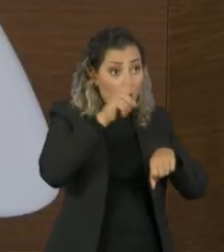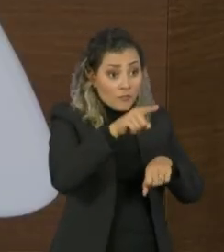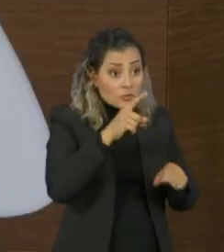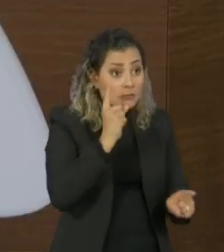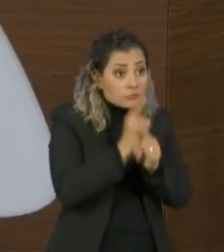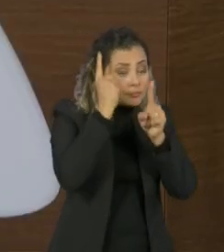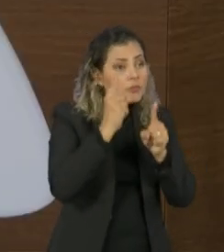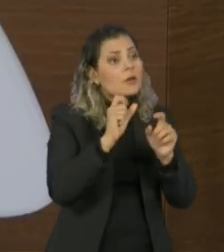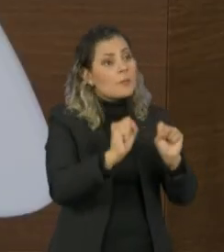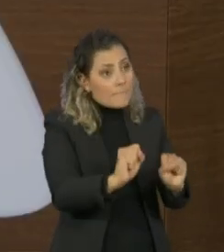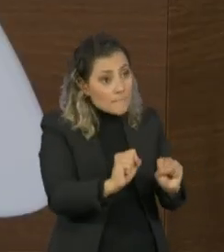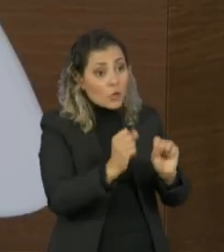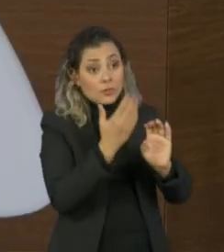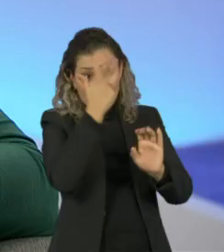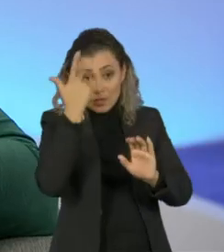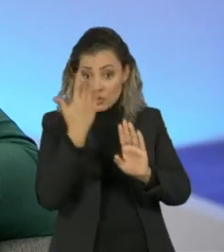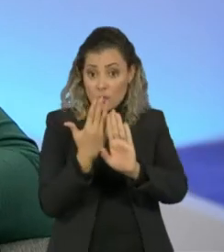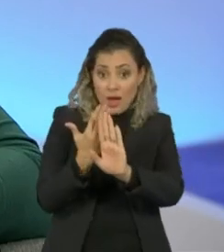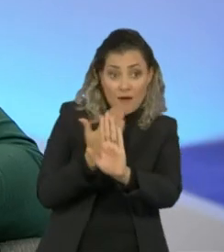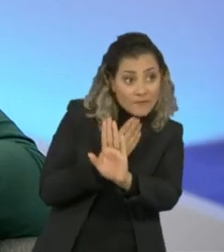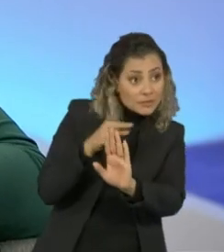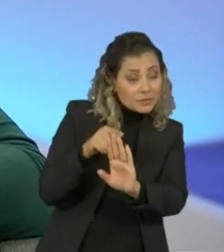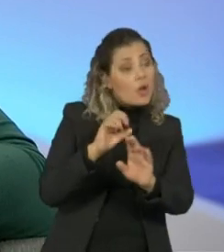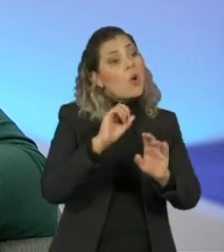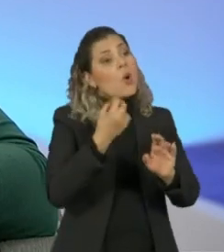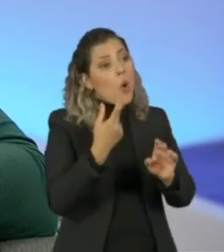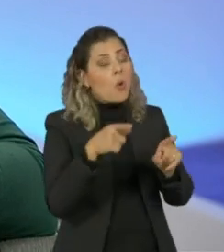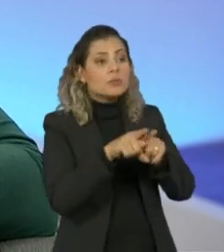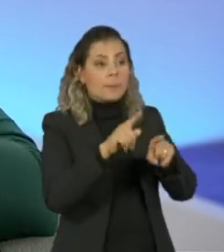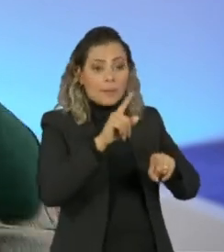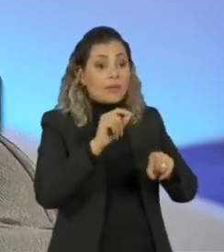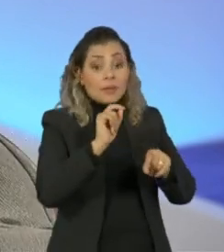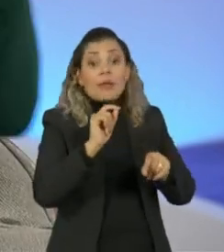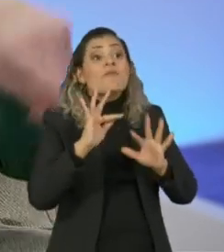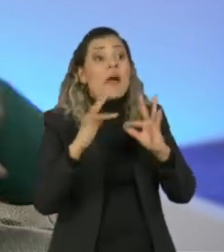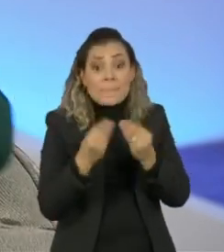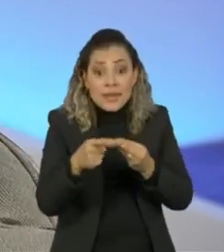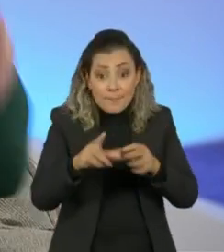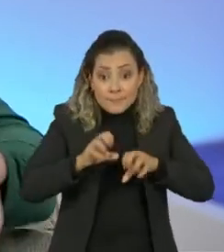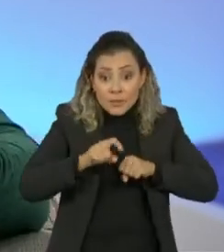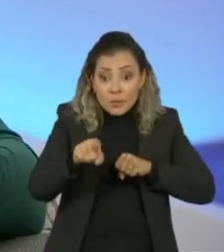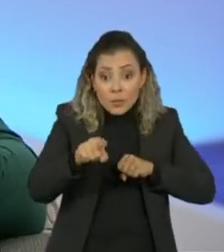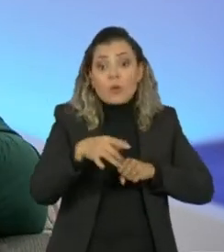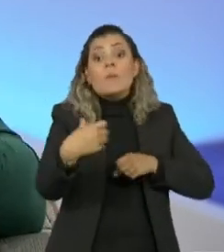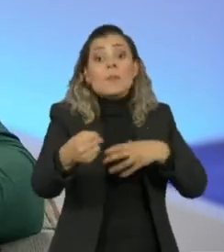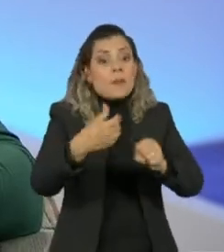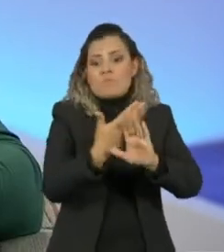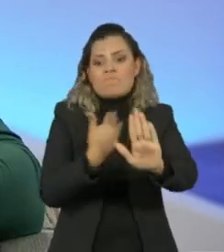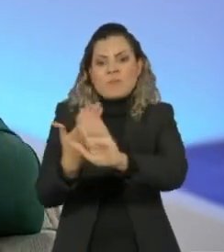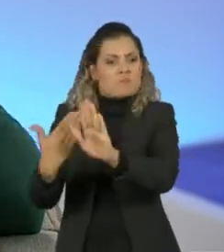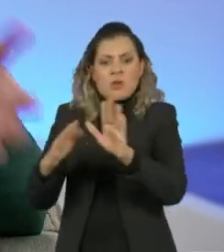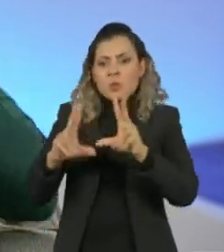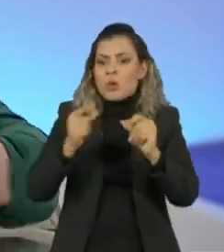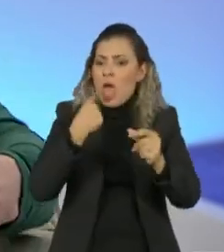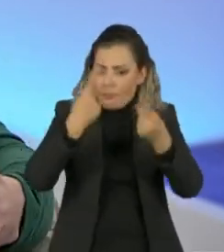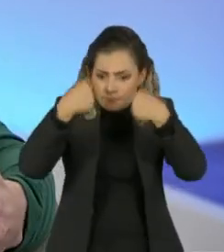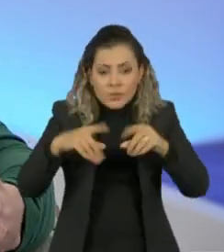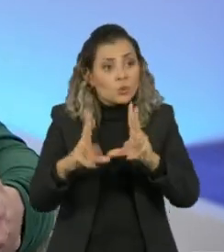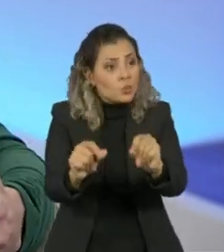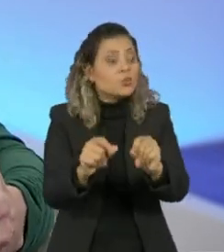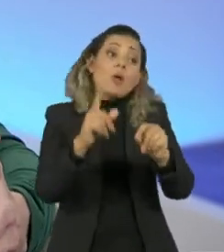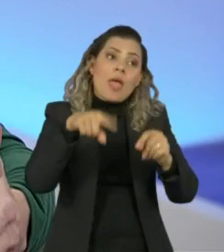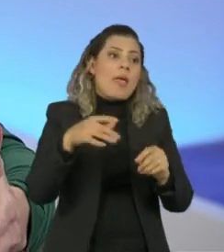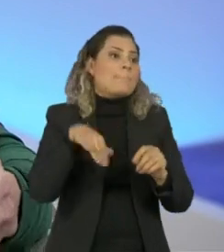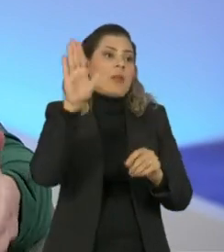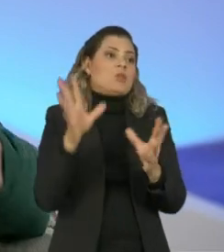diagnóstico, você pode isolar aquela pessoa, você pode rastrear os contatos daquela pessoa, testá-los e isolá-los também. Então, essa seria a